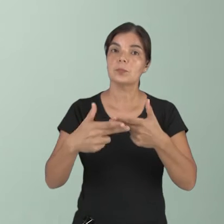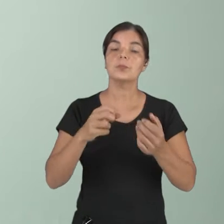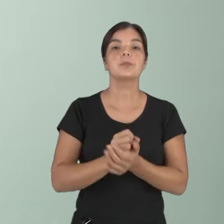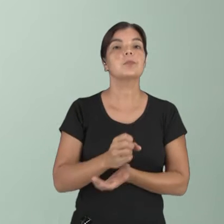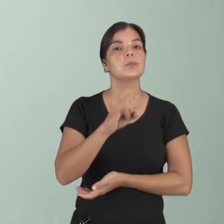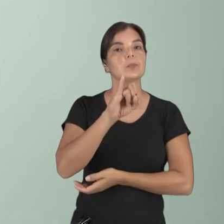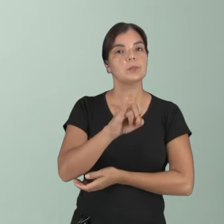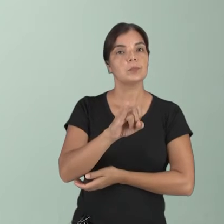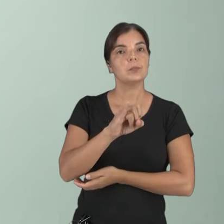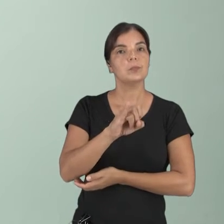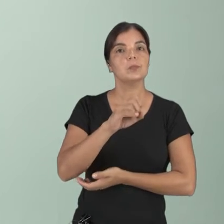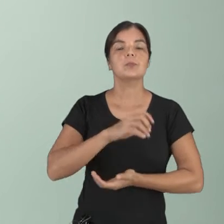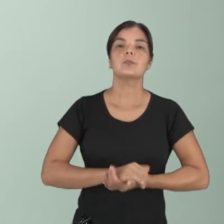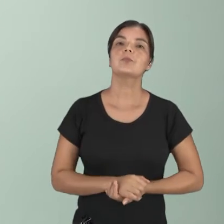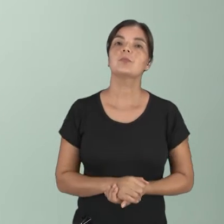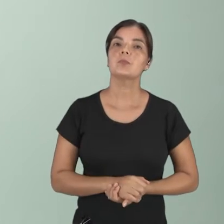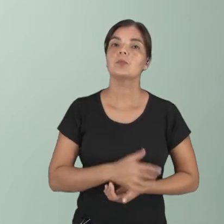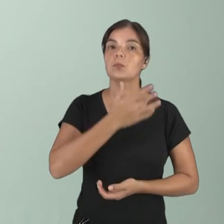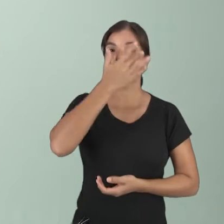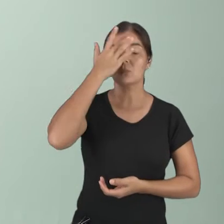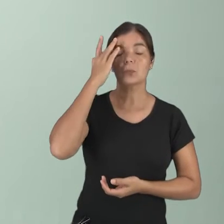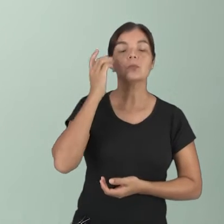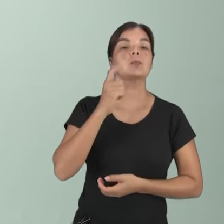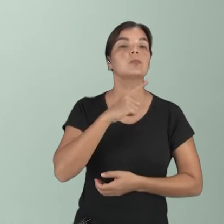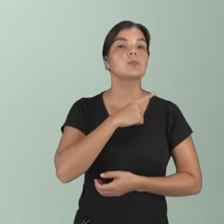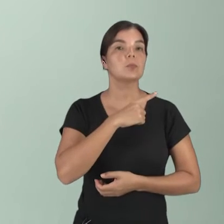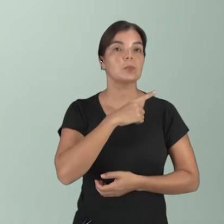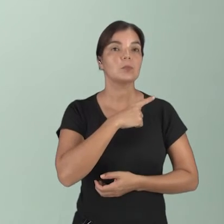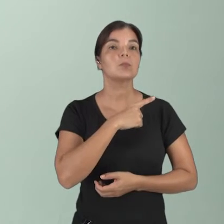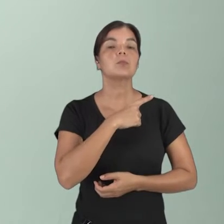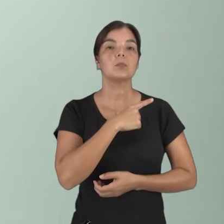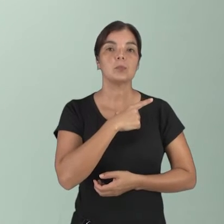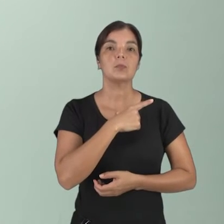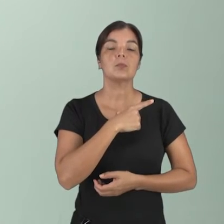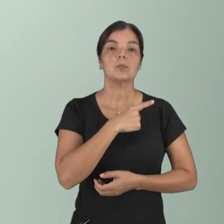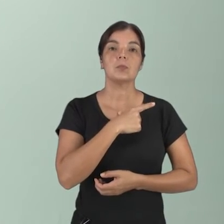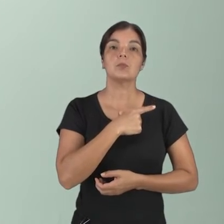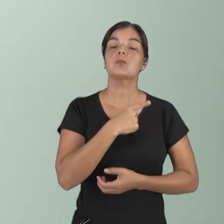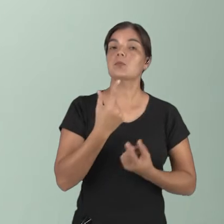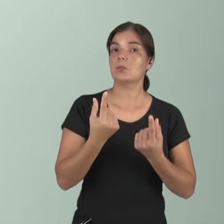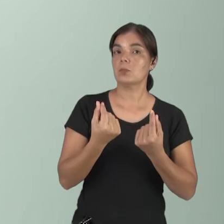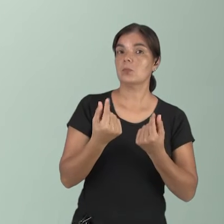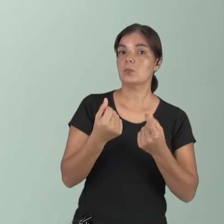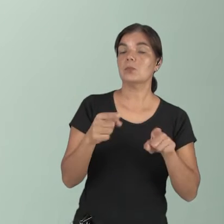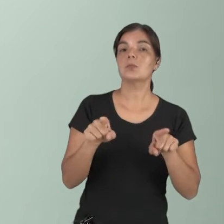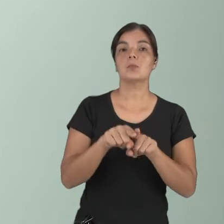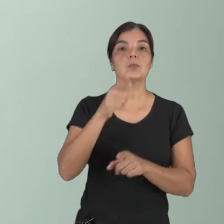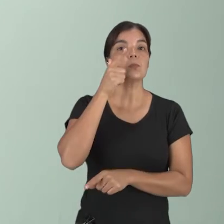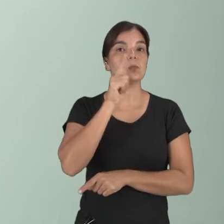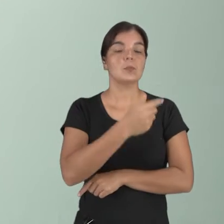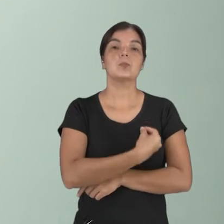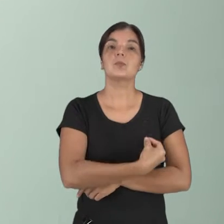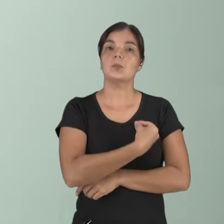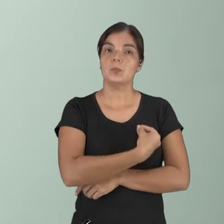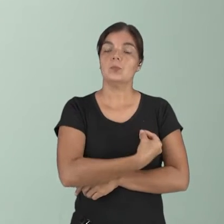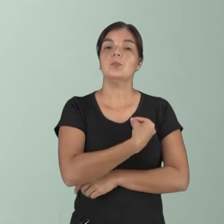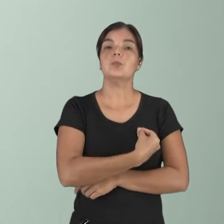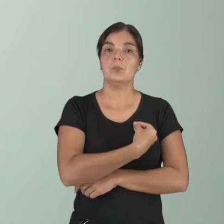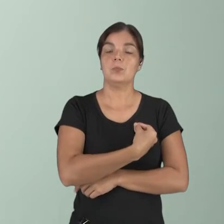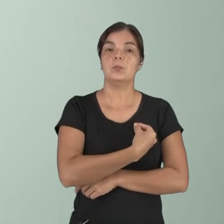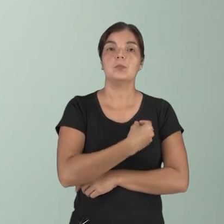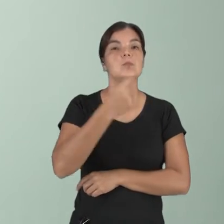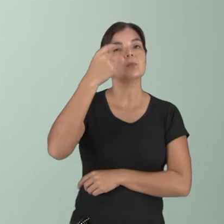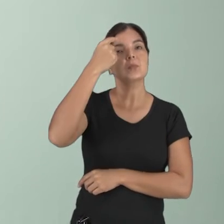ele fosse uma pessoa que tivesse posses e conseguisse viver do ócio,